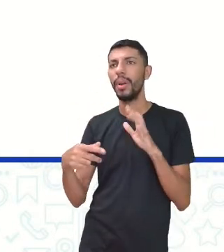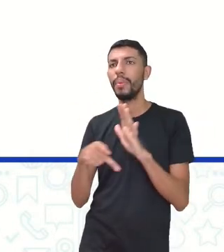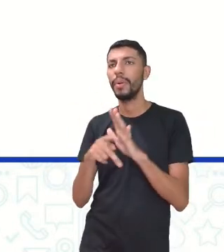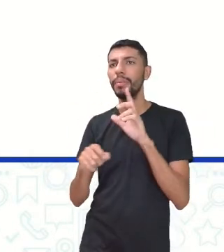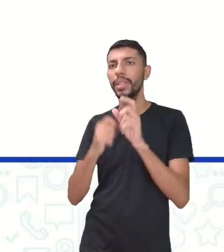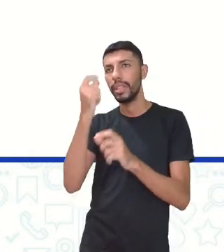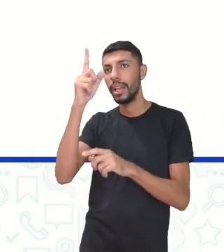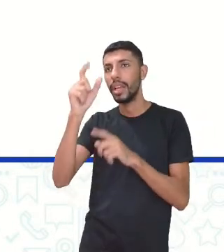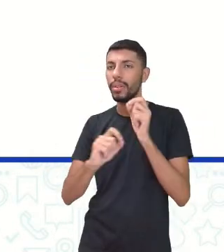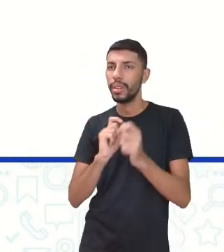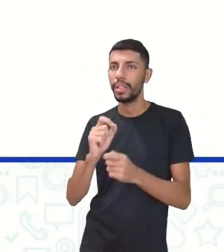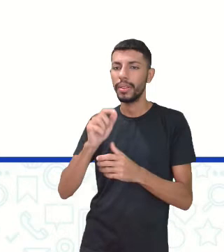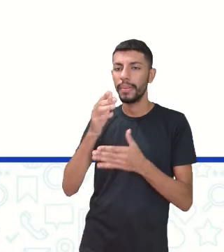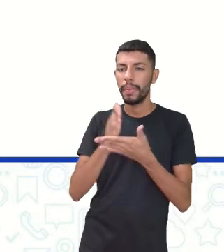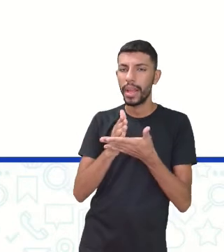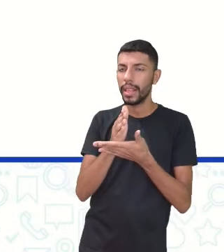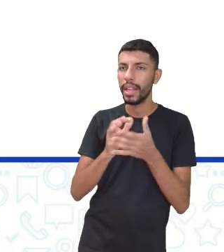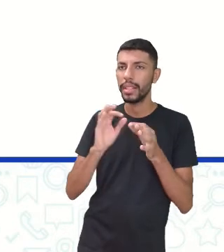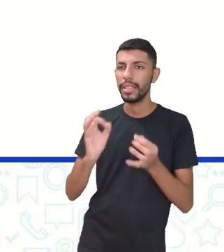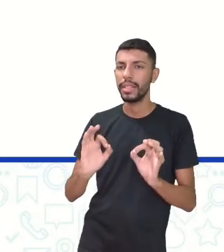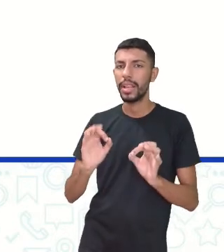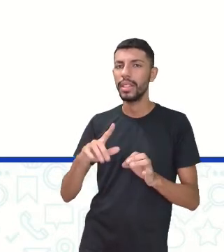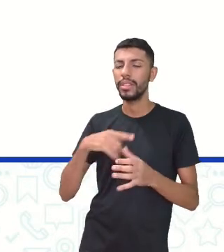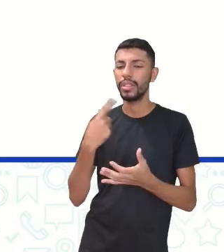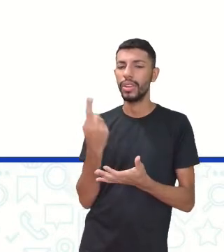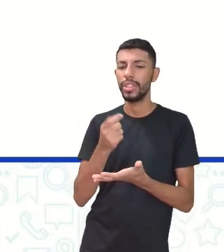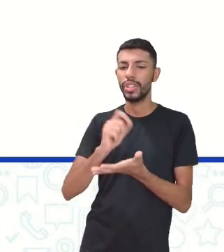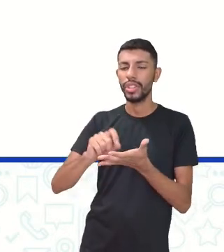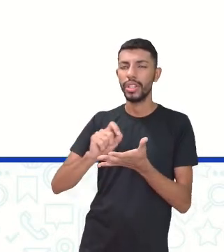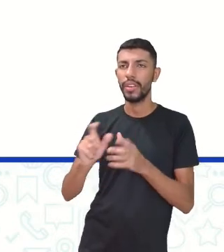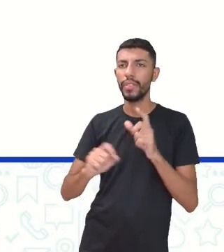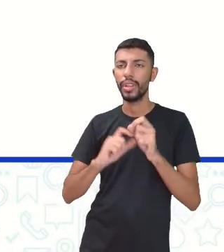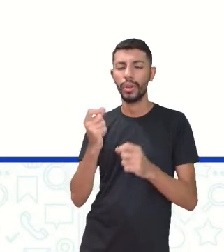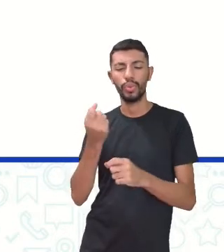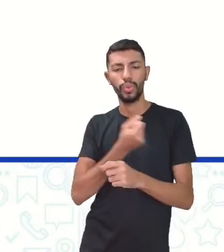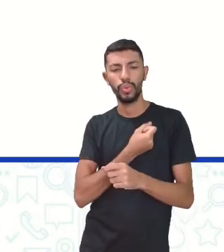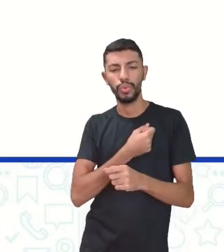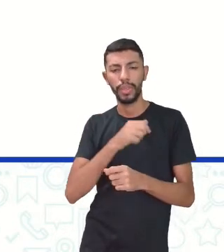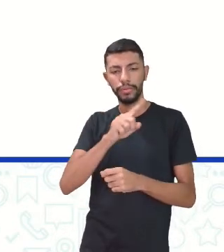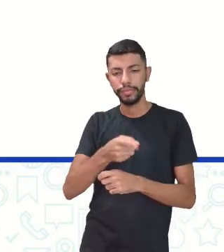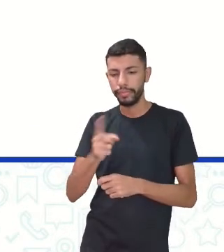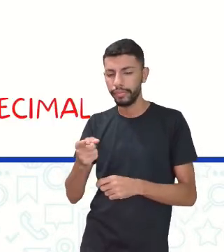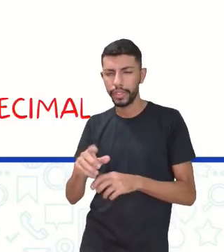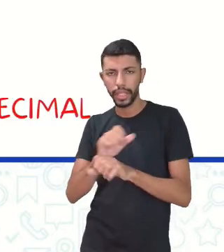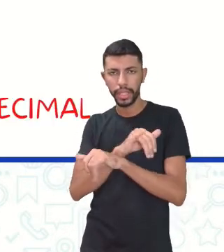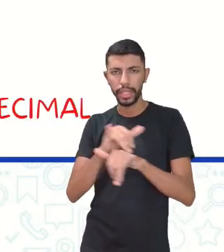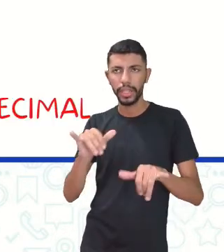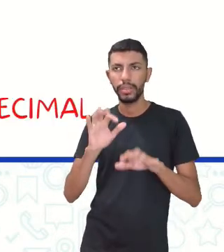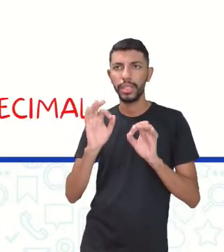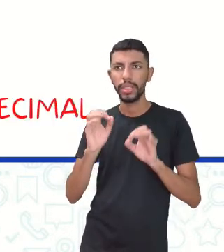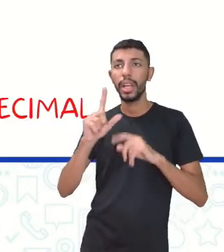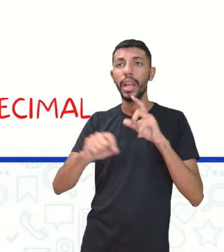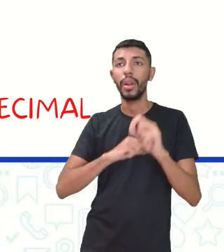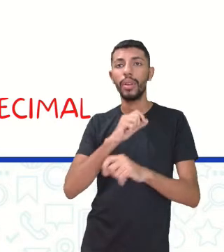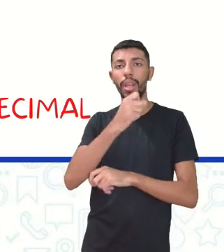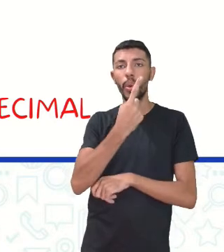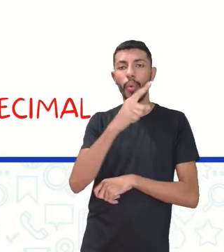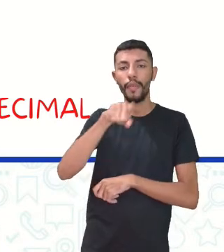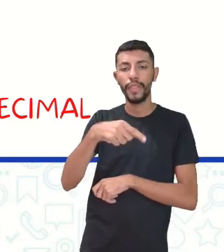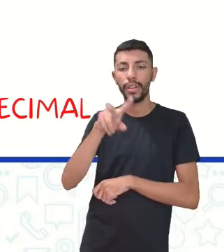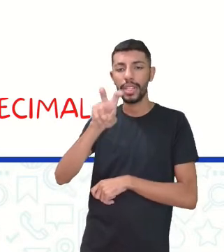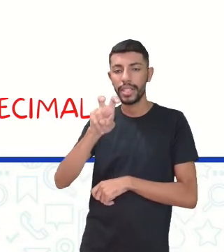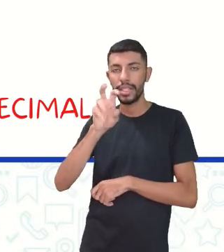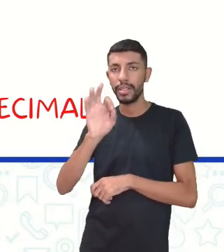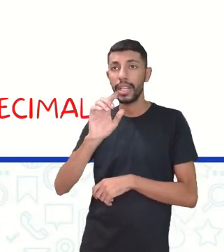metade, a gente escreve aí um número decimal tranquilamente. Então, eu tenho aí 1,5, que é um número decimal